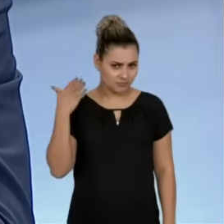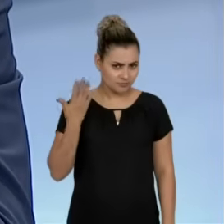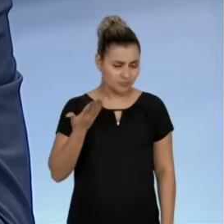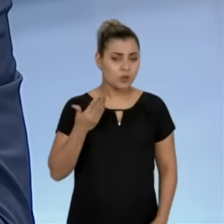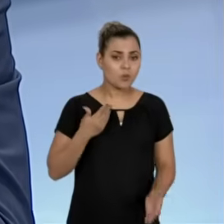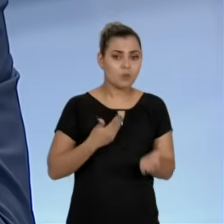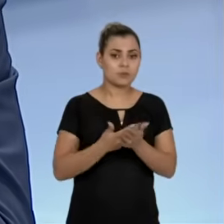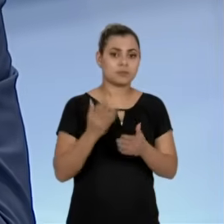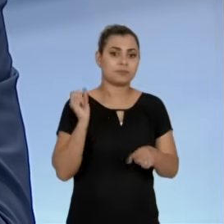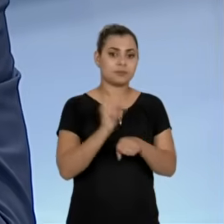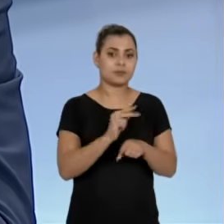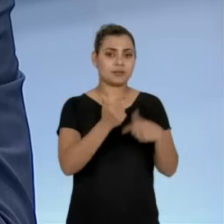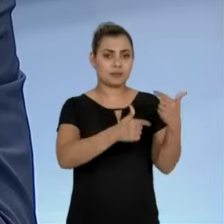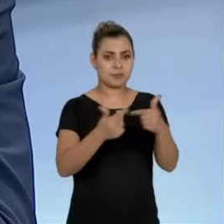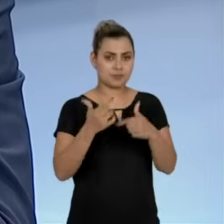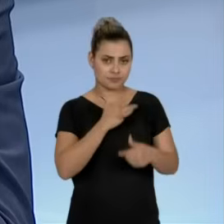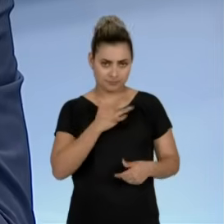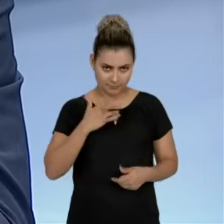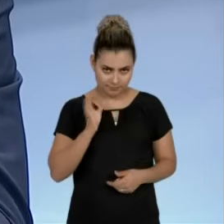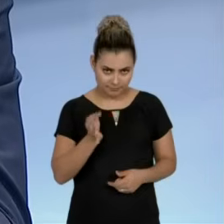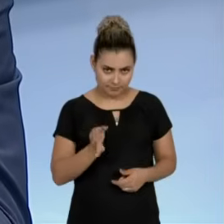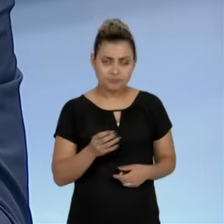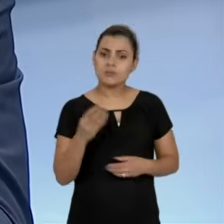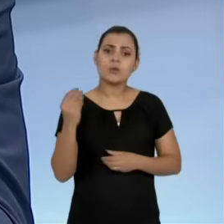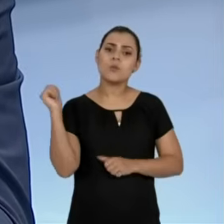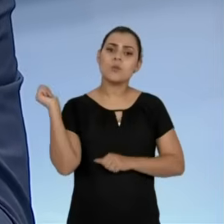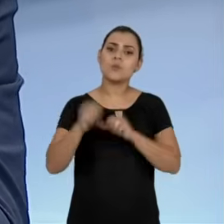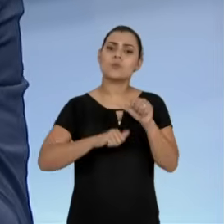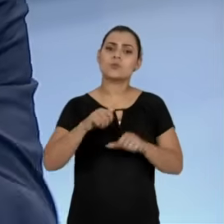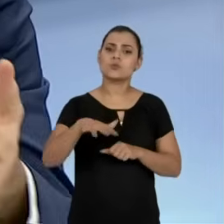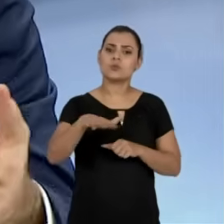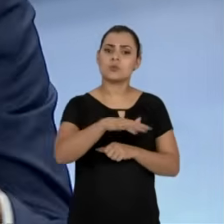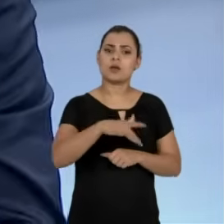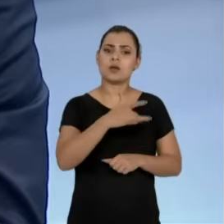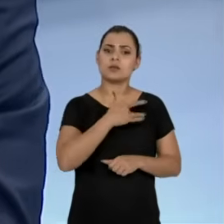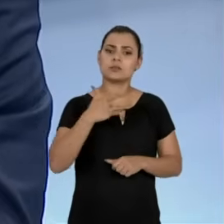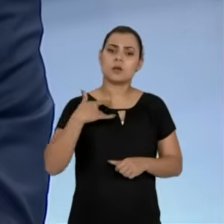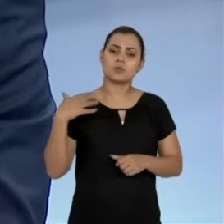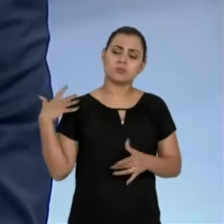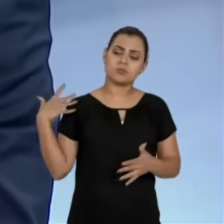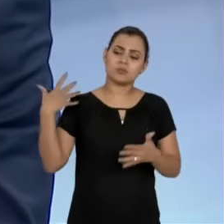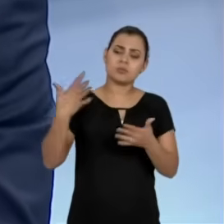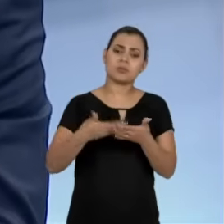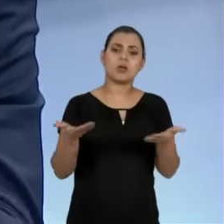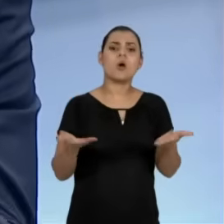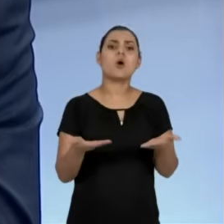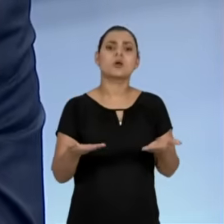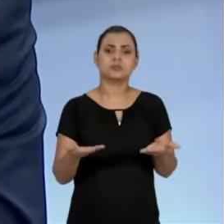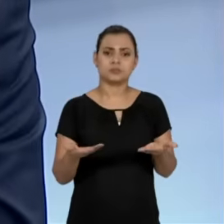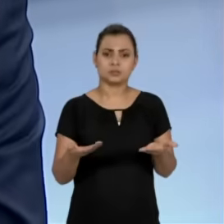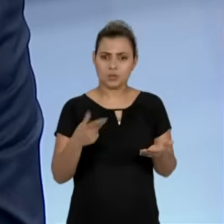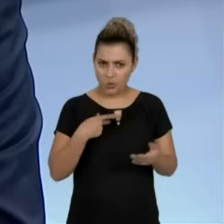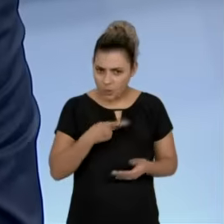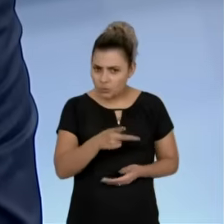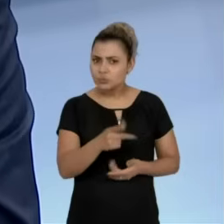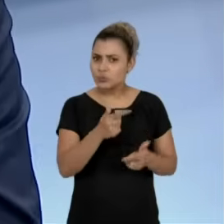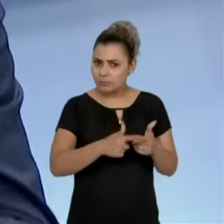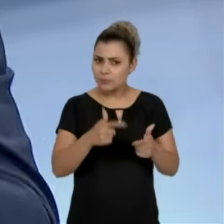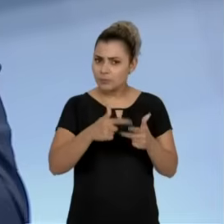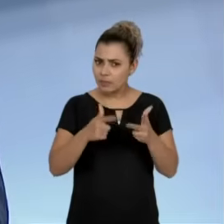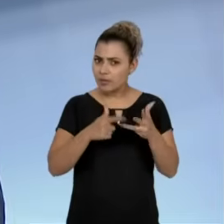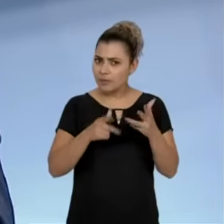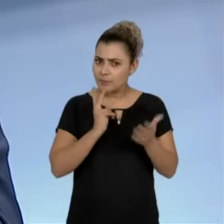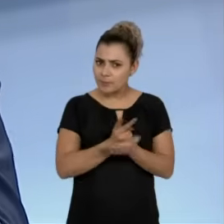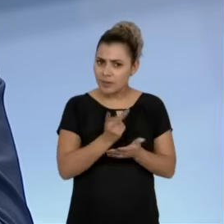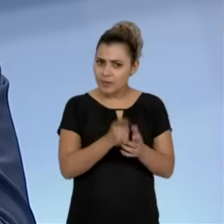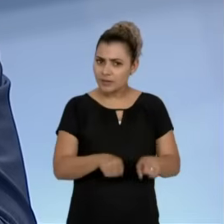para trabalhar com saúde. O que mudou na saúde dessa população com que o senhor trabalha de lá para cá? Você continua enfrentando os mesmos